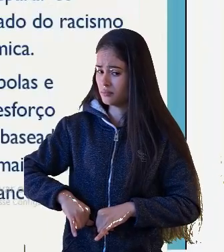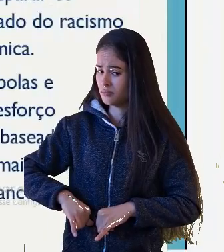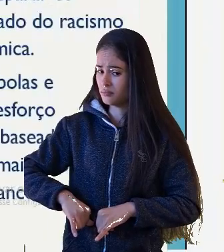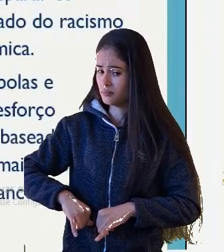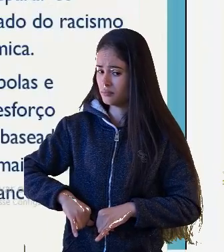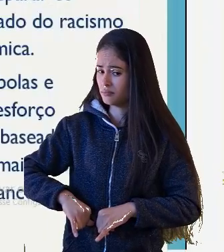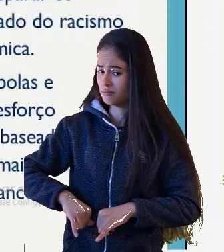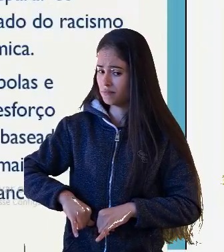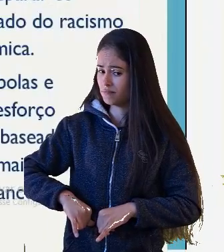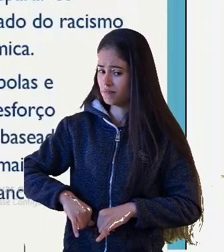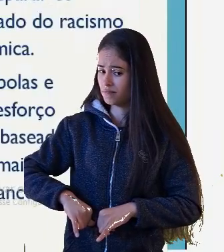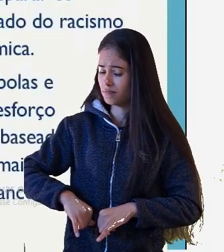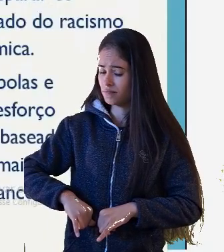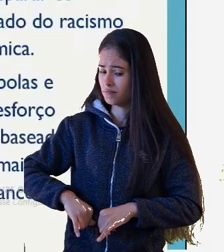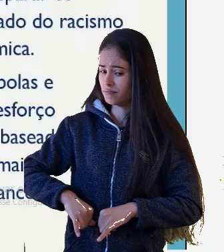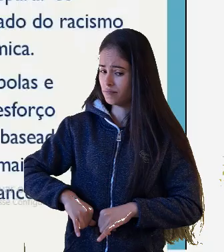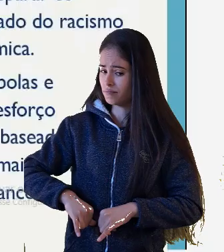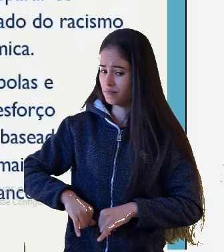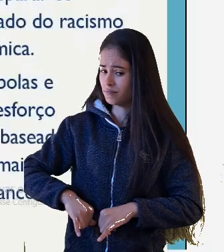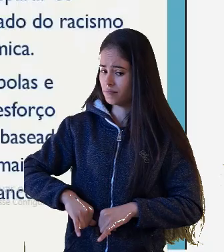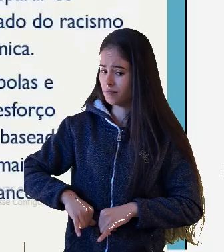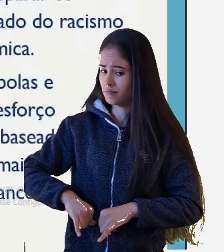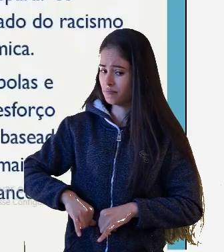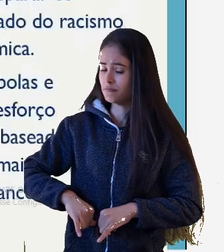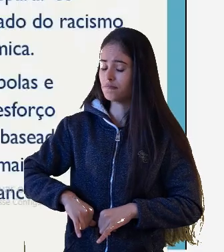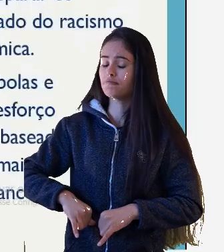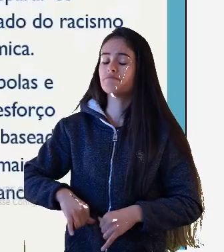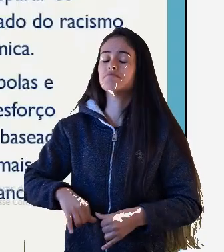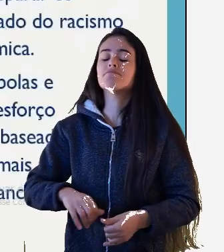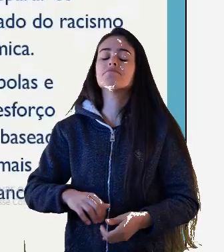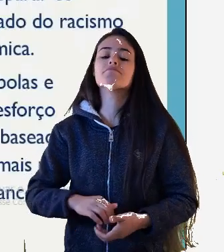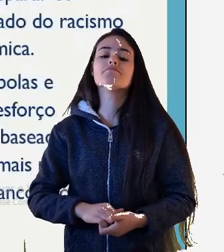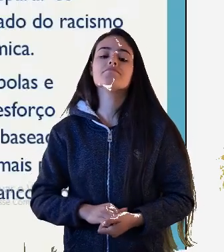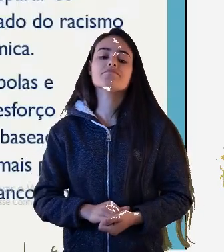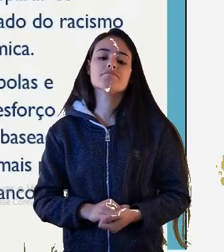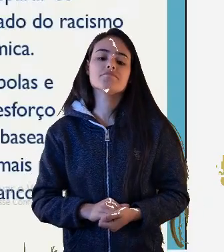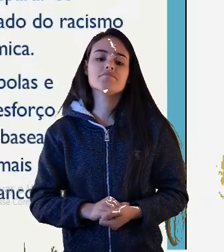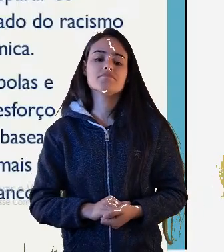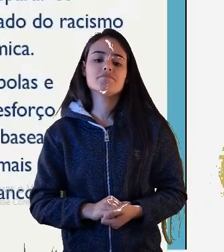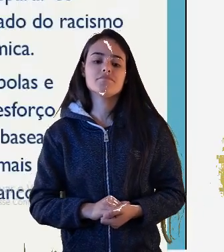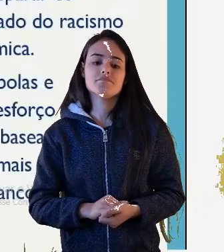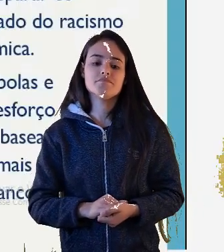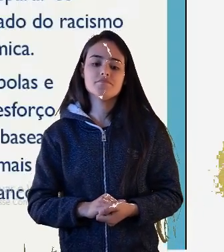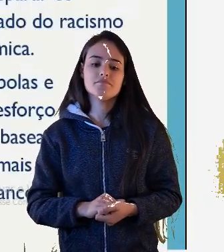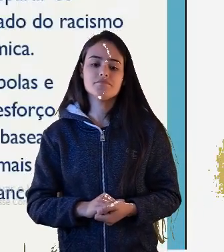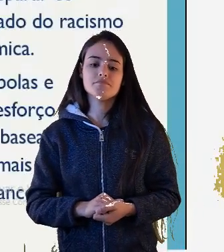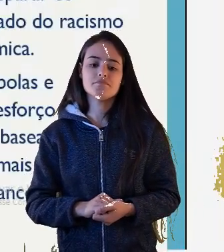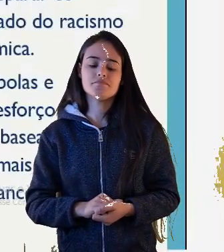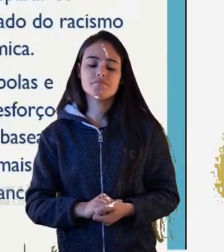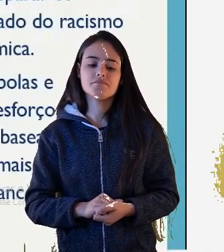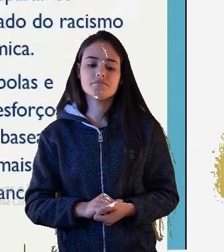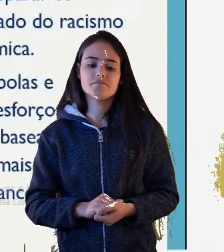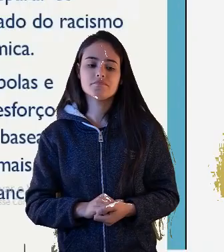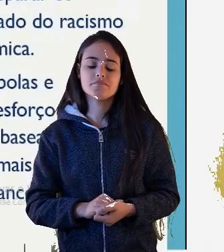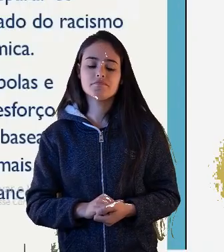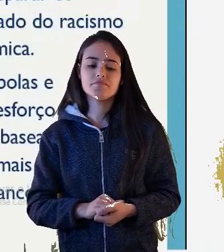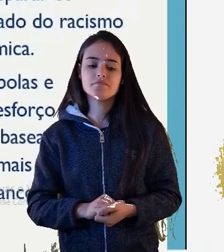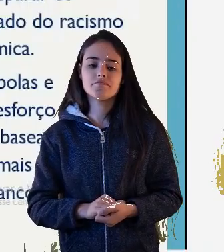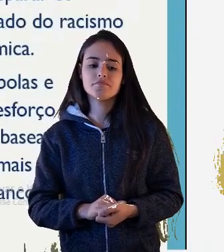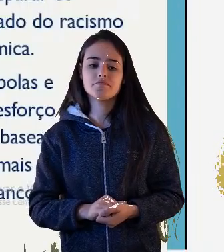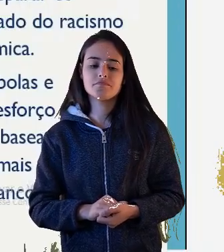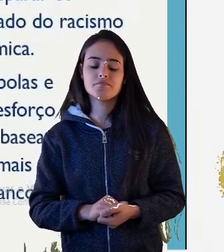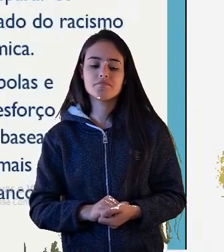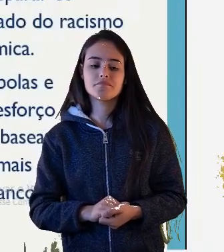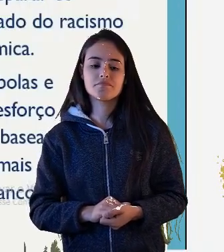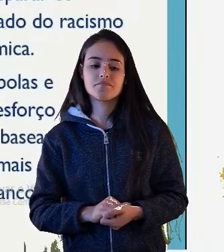né, que afirma e tal, é bem interessante. Contudo, ainda há resistência social baseada em argumentos falsos, como de que as cotas não beneficiam os mais